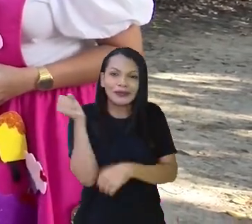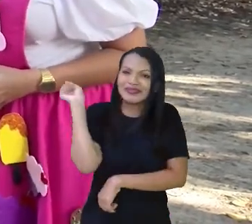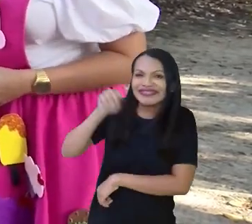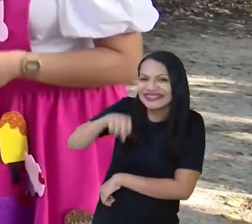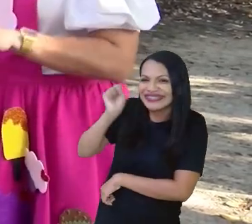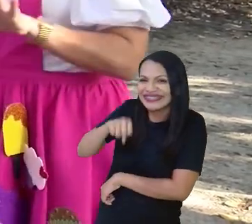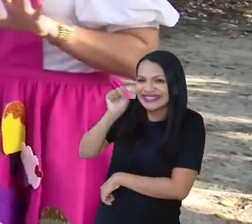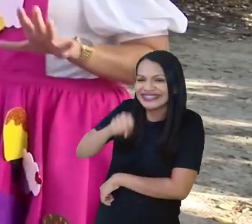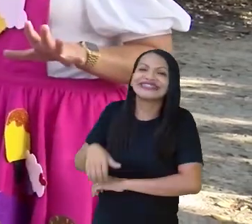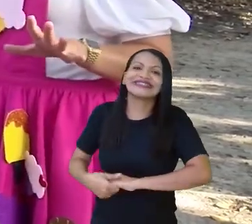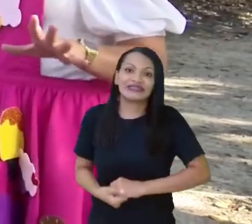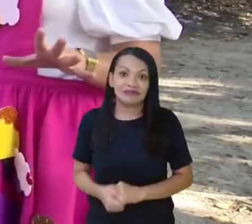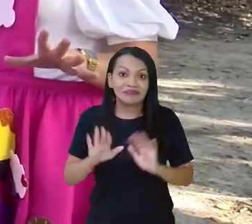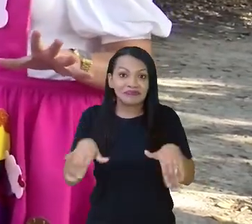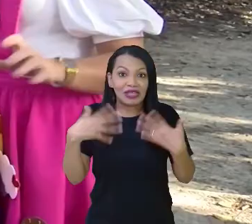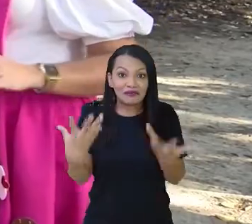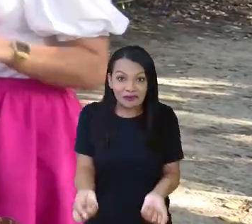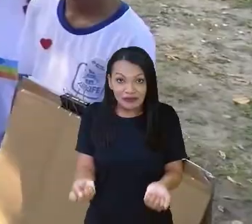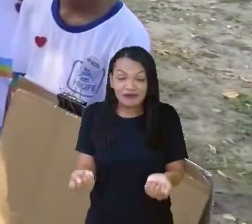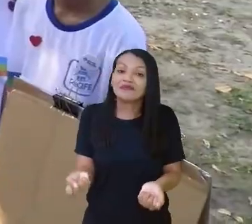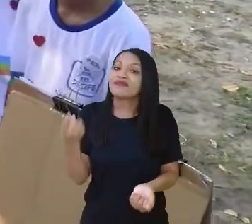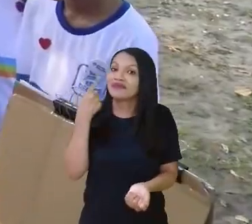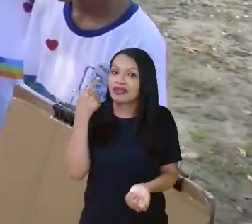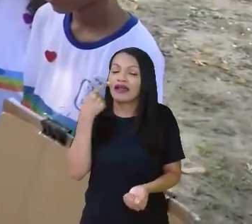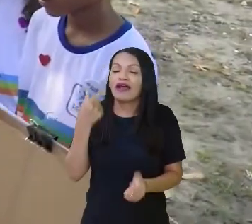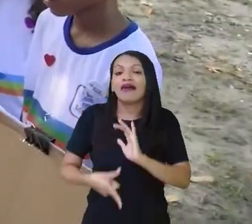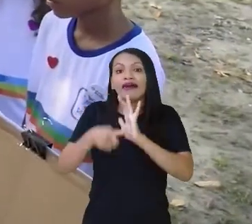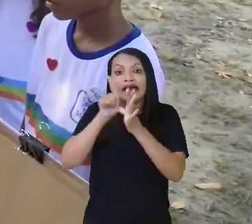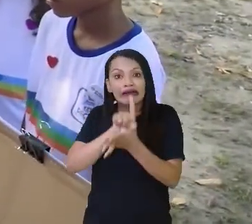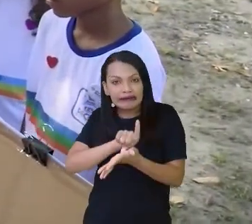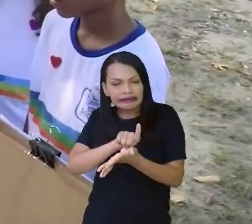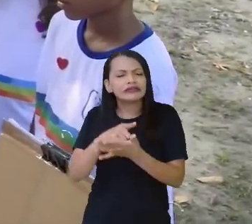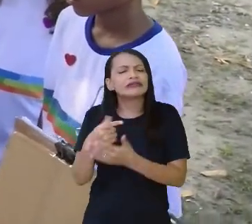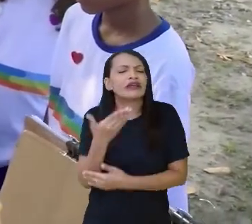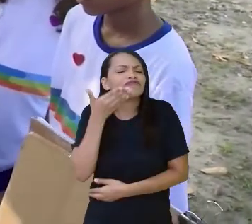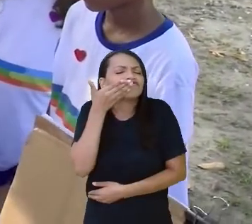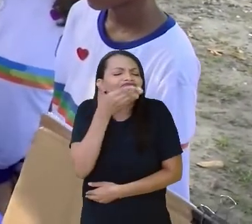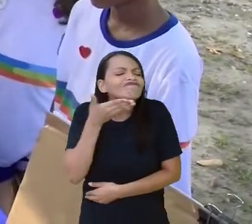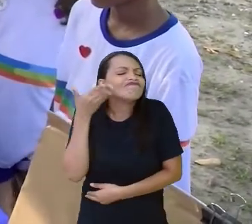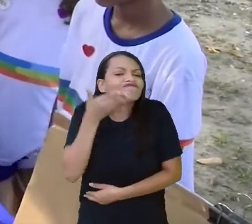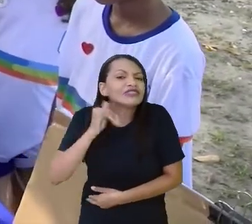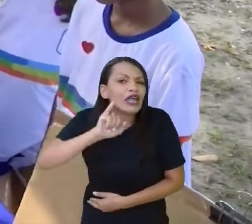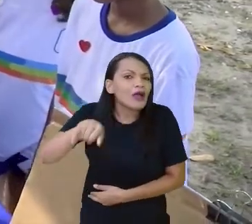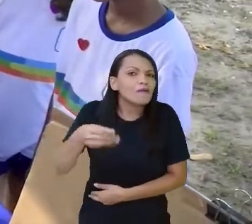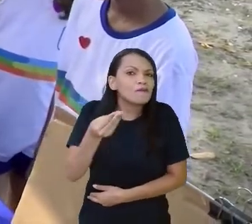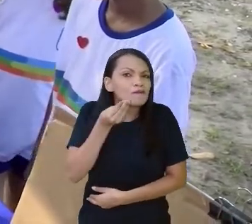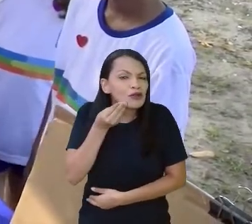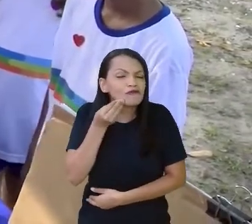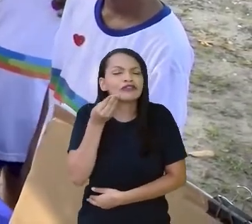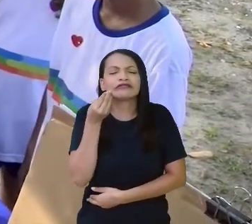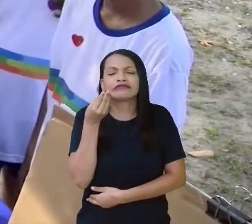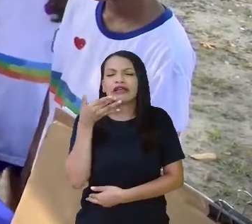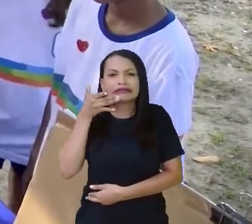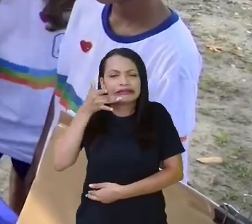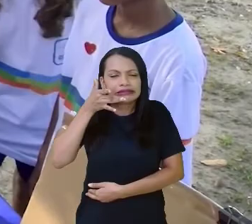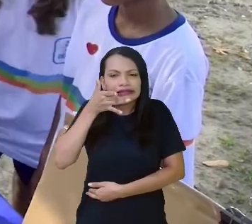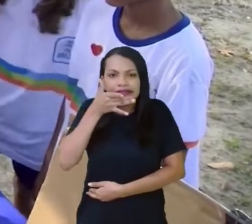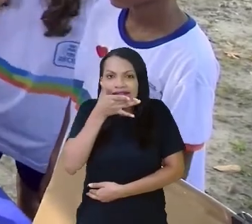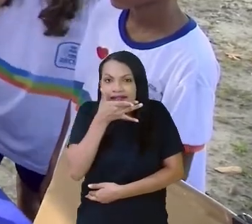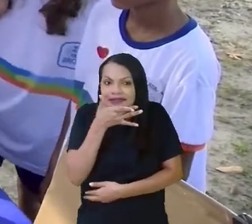Sim! Então vamos lá! Antes de a gente saborear essas